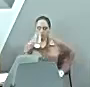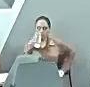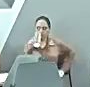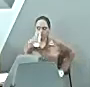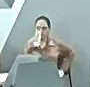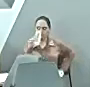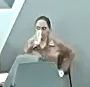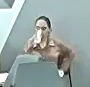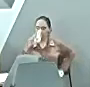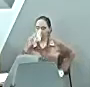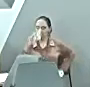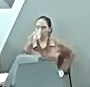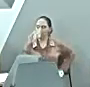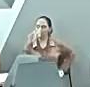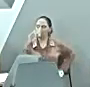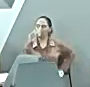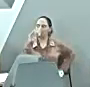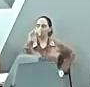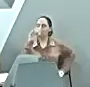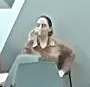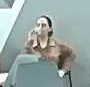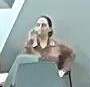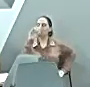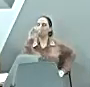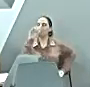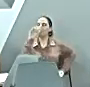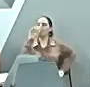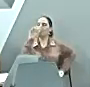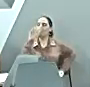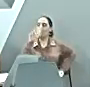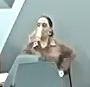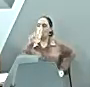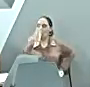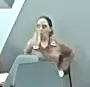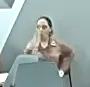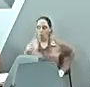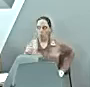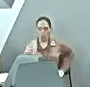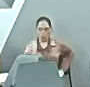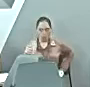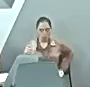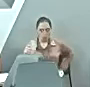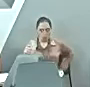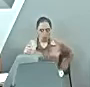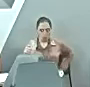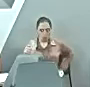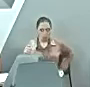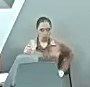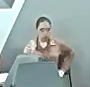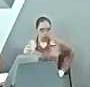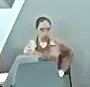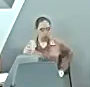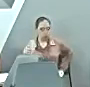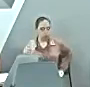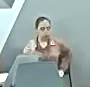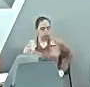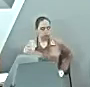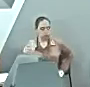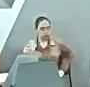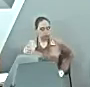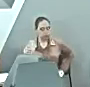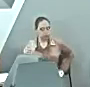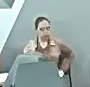extremamente importante até enquanto categoria para que se possa ter um senso de unidade